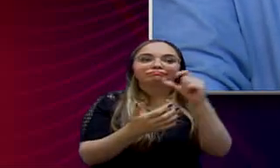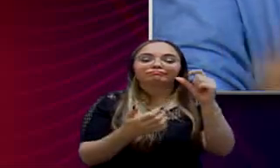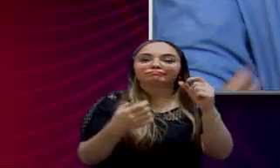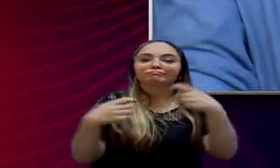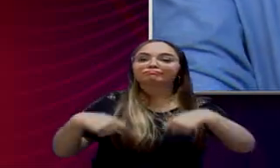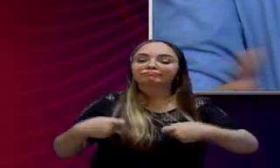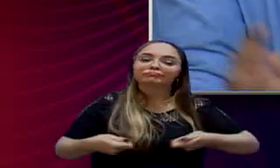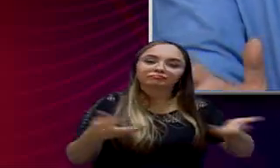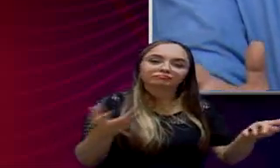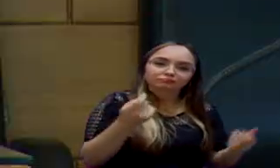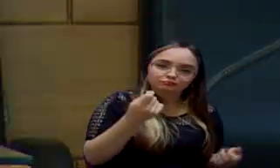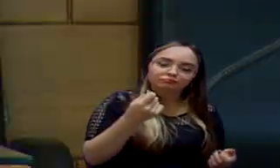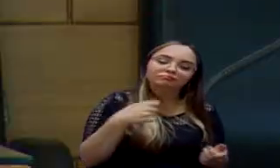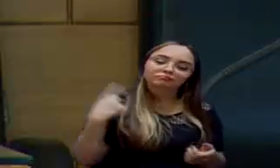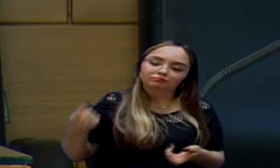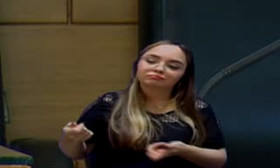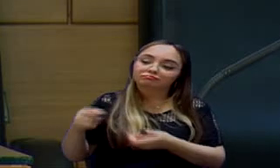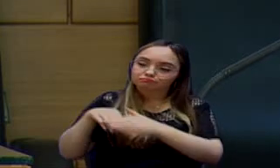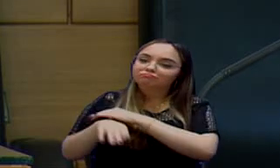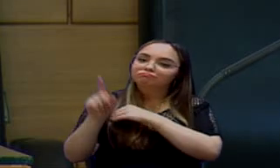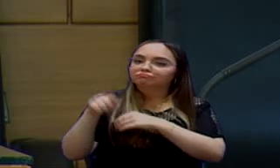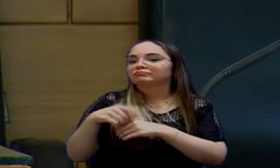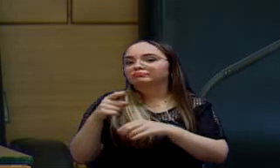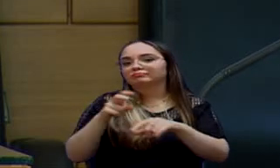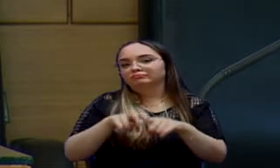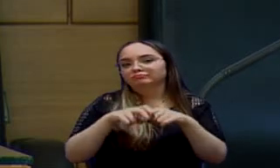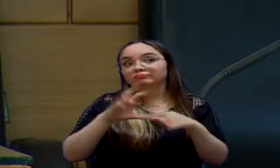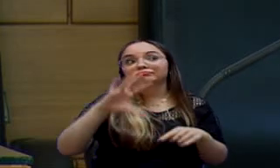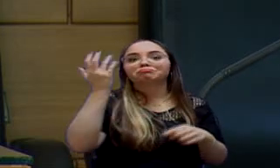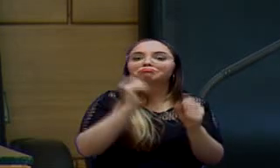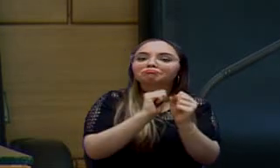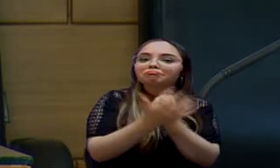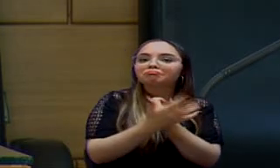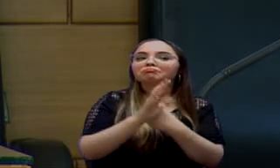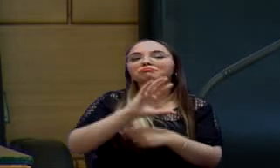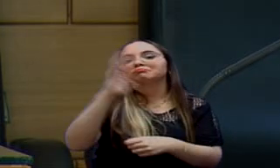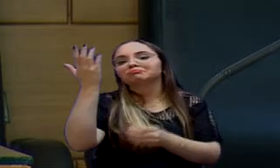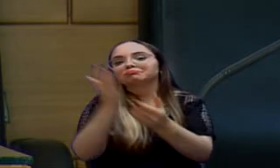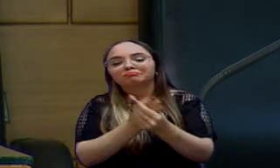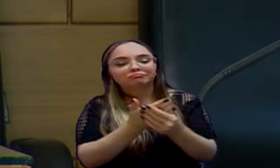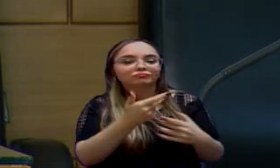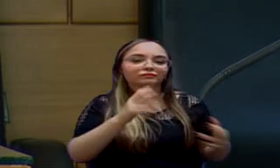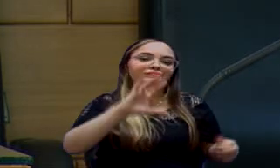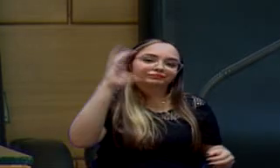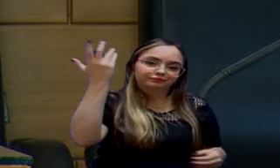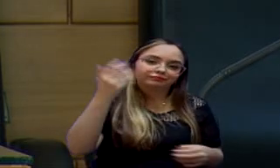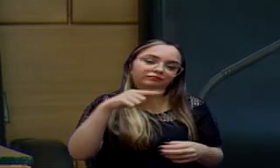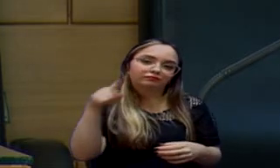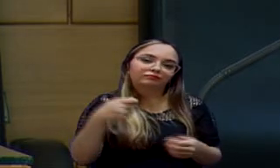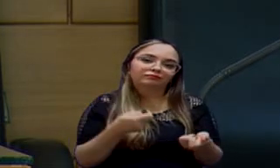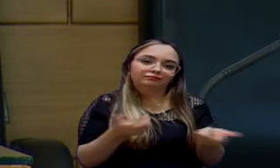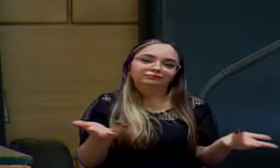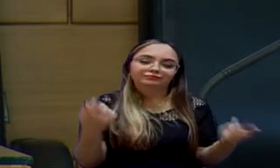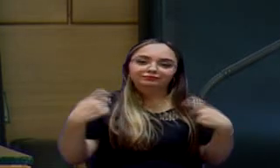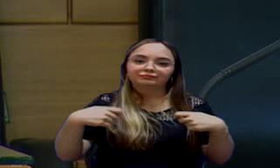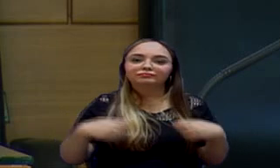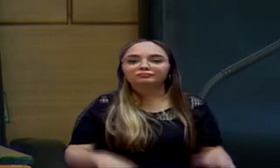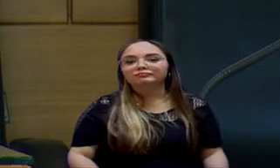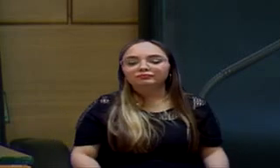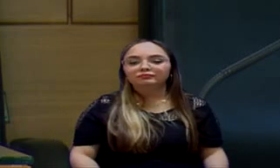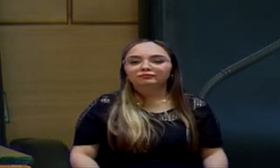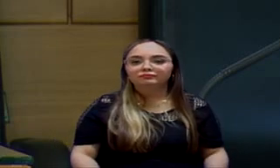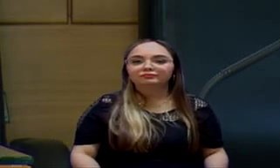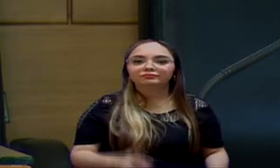mas o fundo de reserva tá lá exatamente para isso a questão do ids propriamente dito né que a